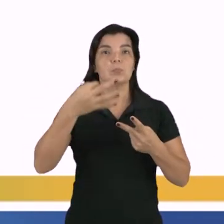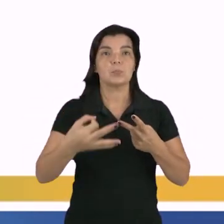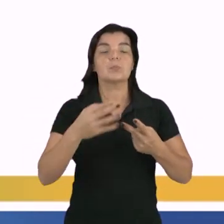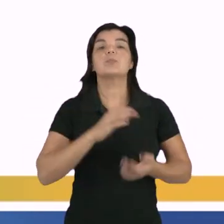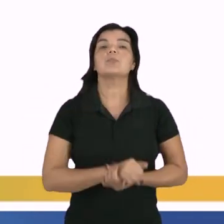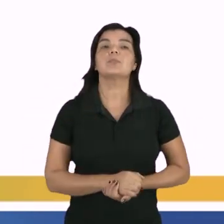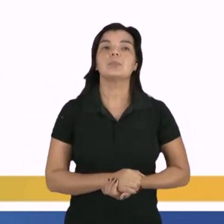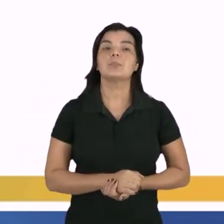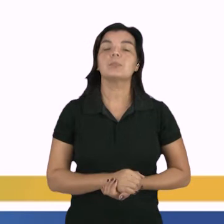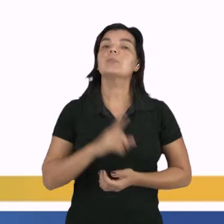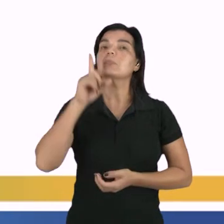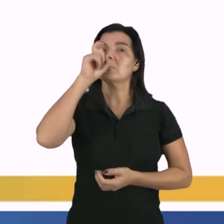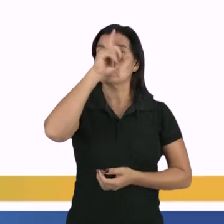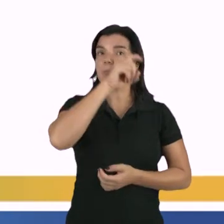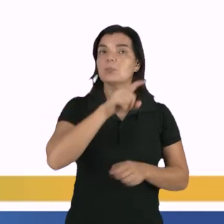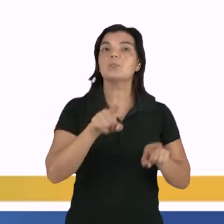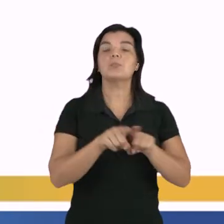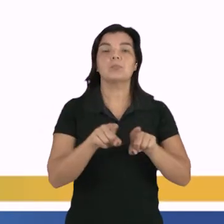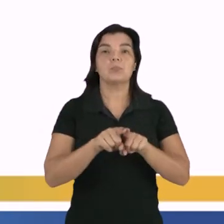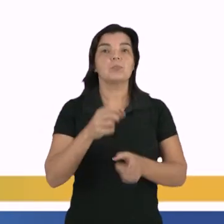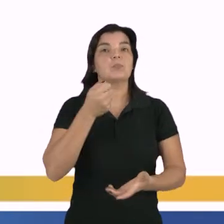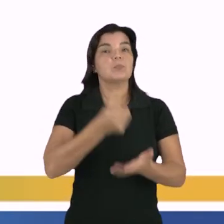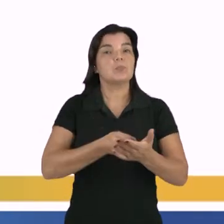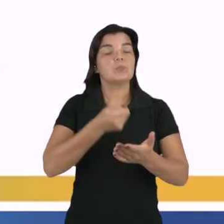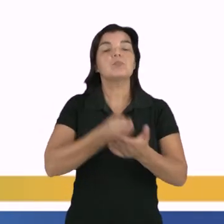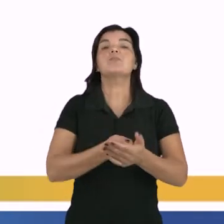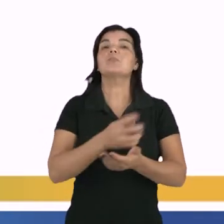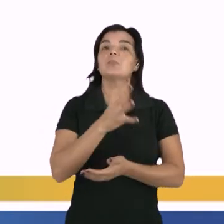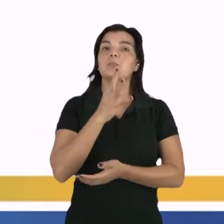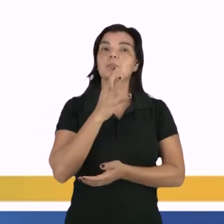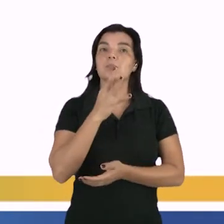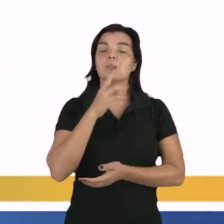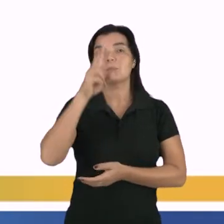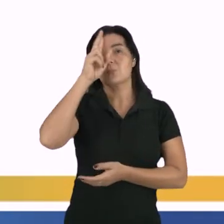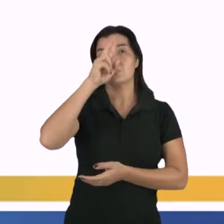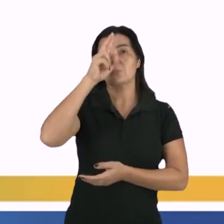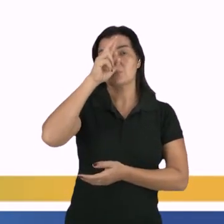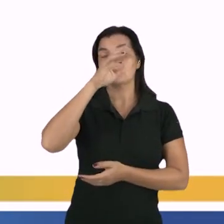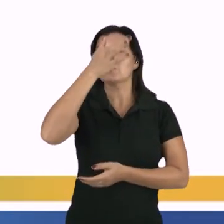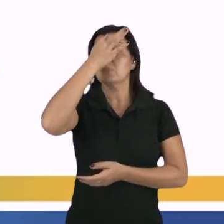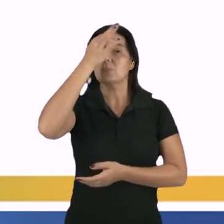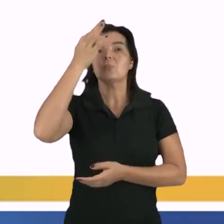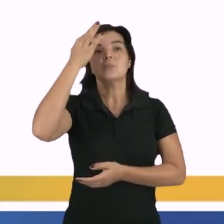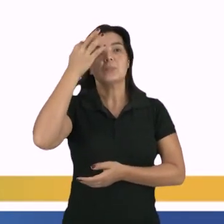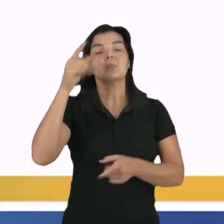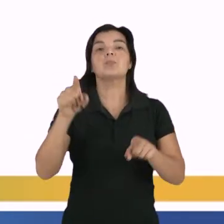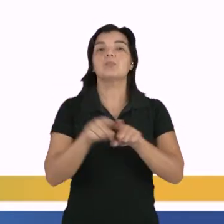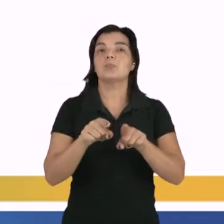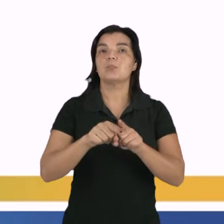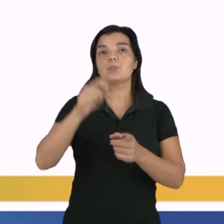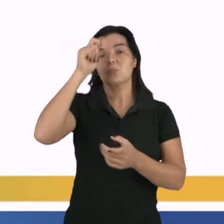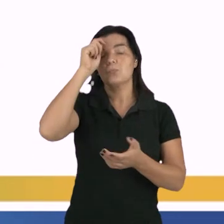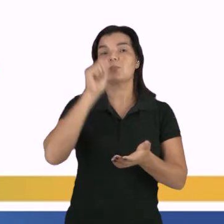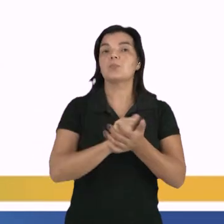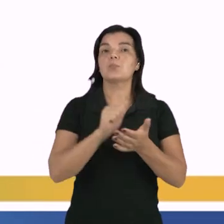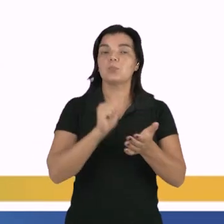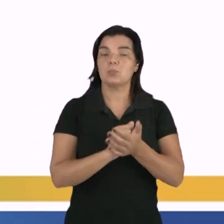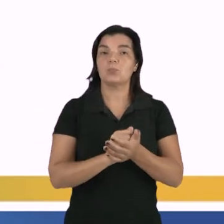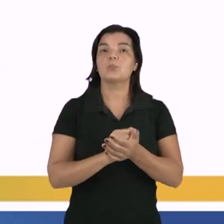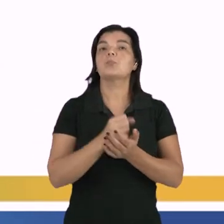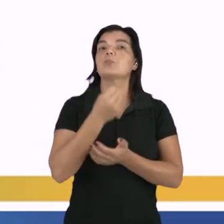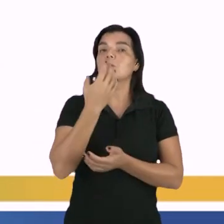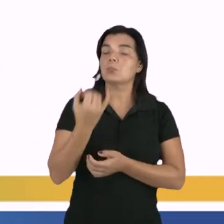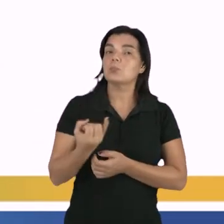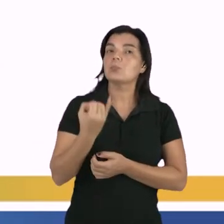correta? É uma questão bastante complexa, né? Que ela exige de você um conhecimento na história da filosofia. Esse autor que eu recomendo